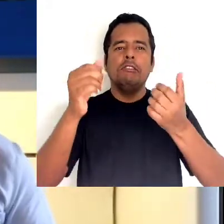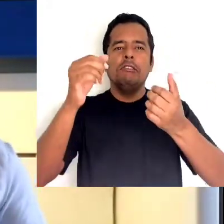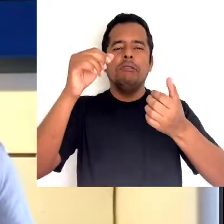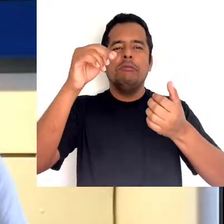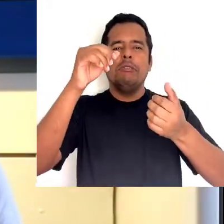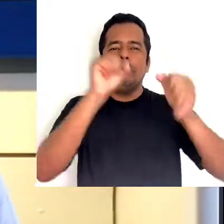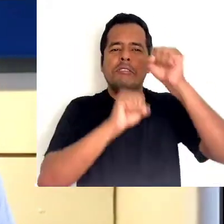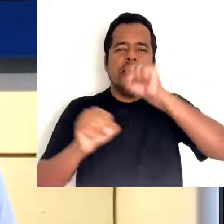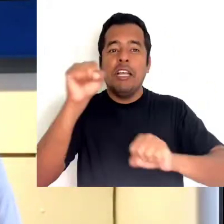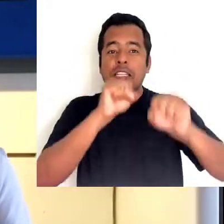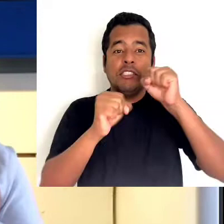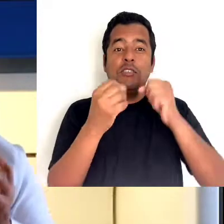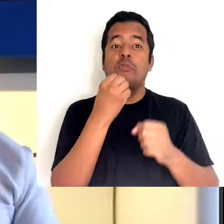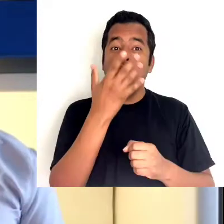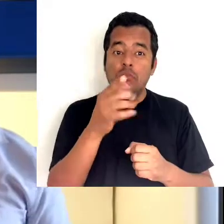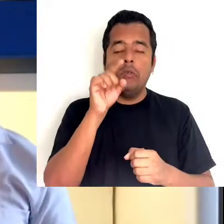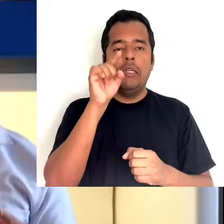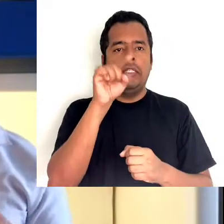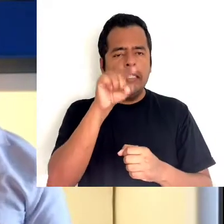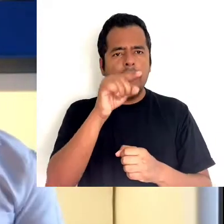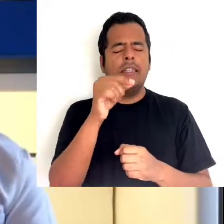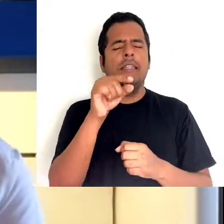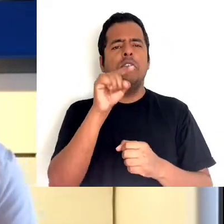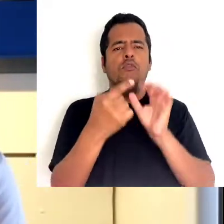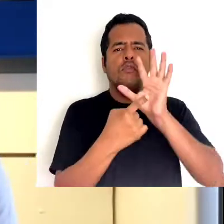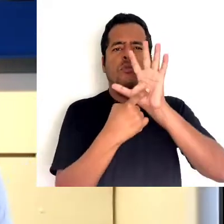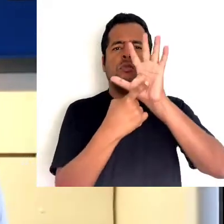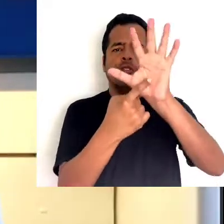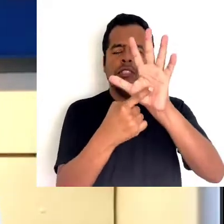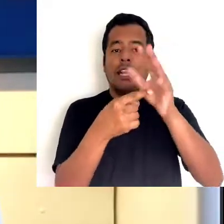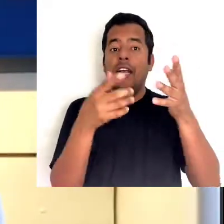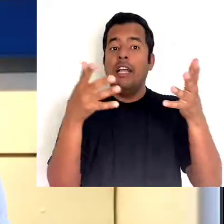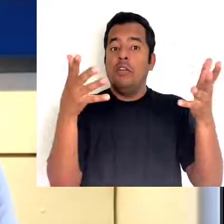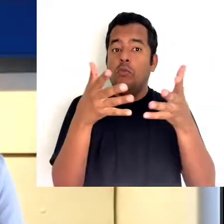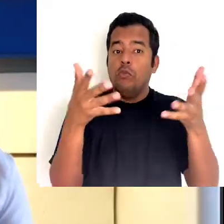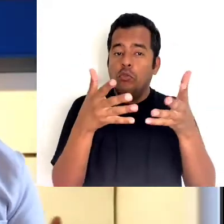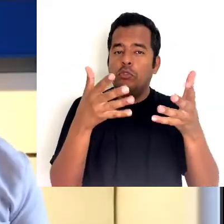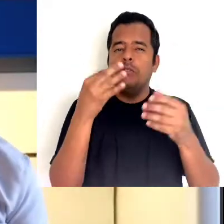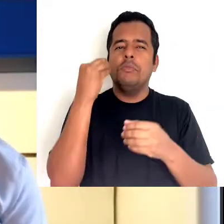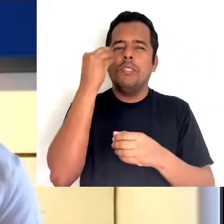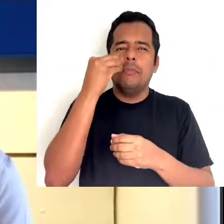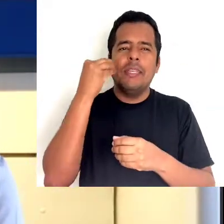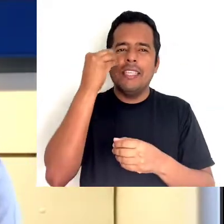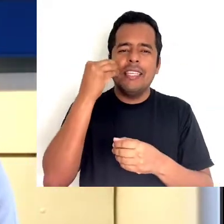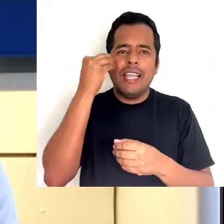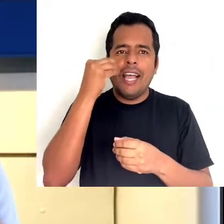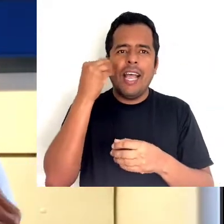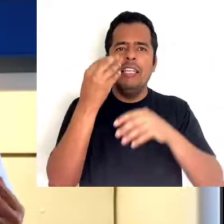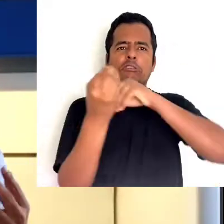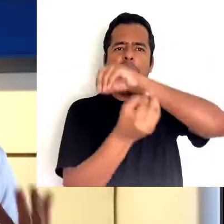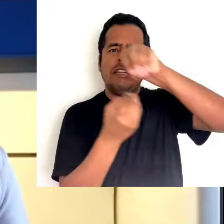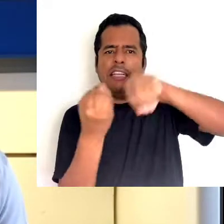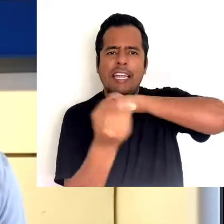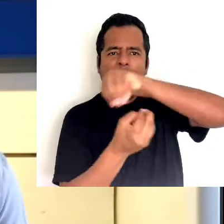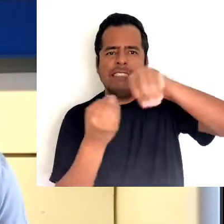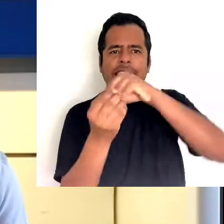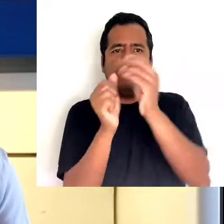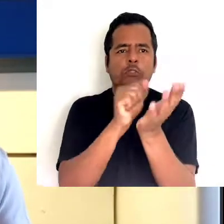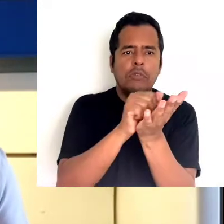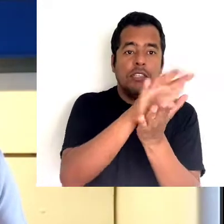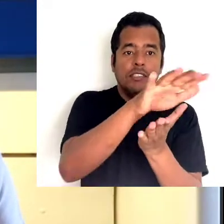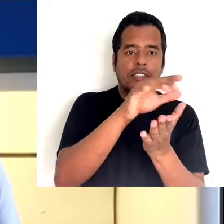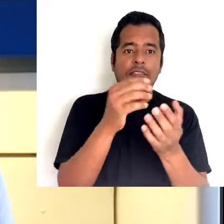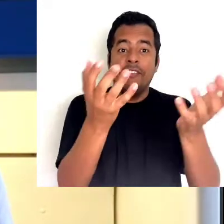temática aí das reações orgânicas, hoje eu vou trabalhar com vocês a reação, procedimento experimental de uma reação de